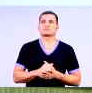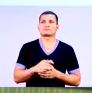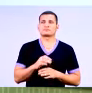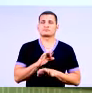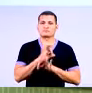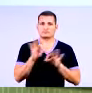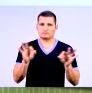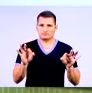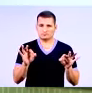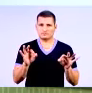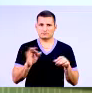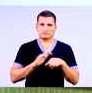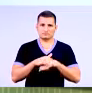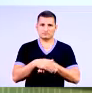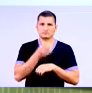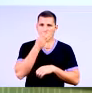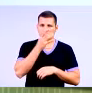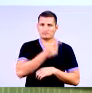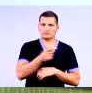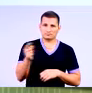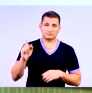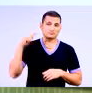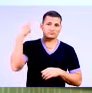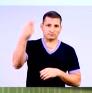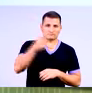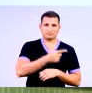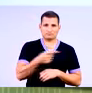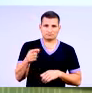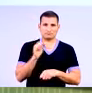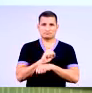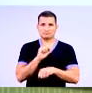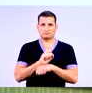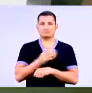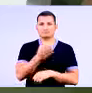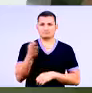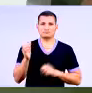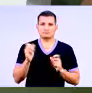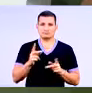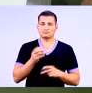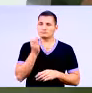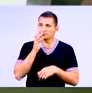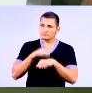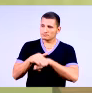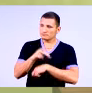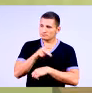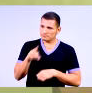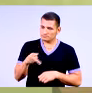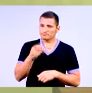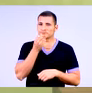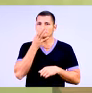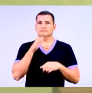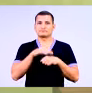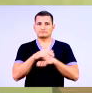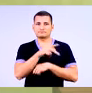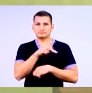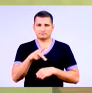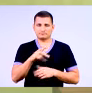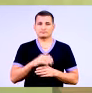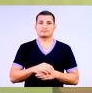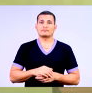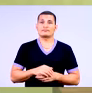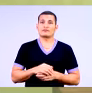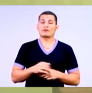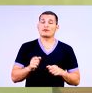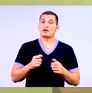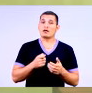boa noite, uma boa semana, e na semana que vem a gente aguarda vocês. Boa noite, professor. Boa noite, professora Cléo, reforçando que a